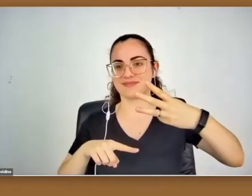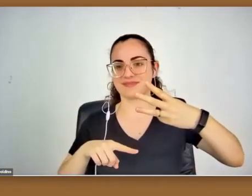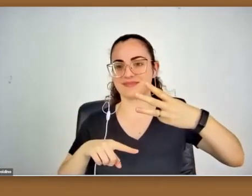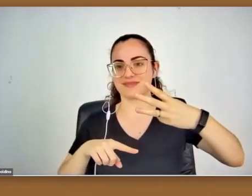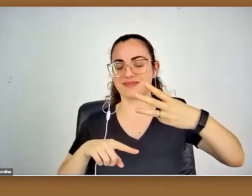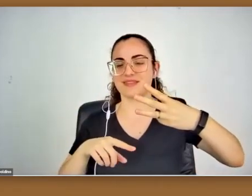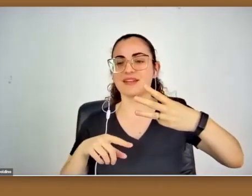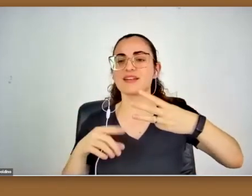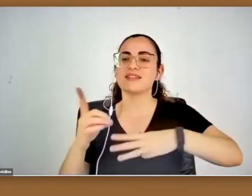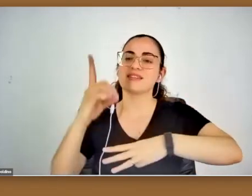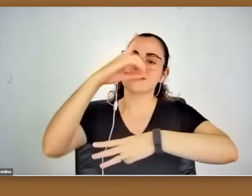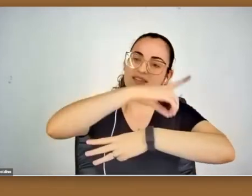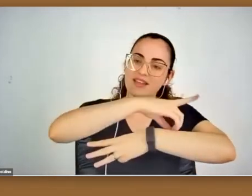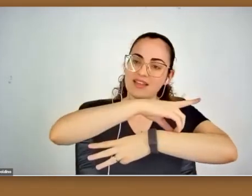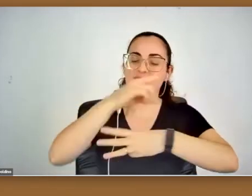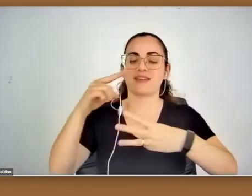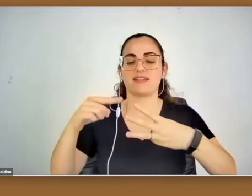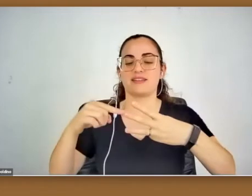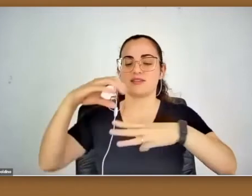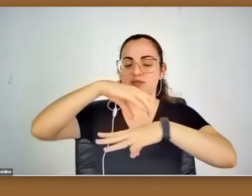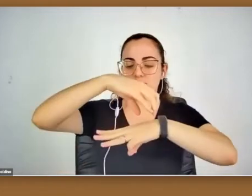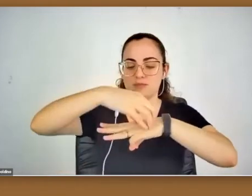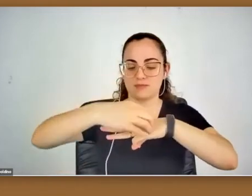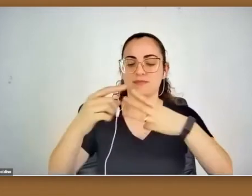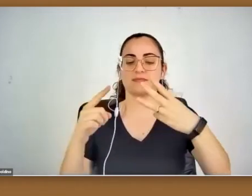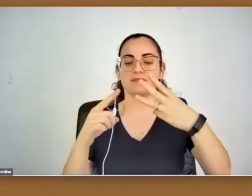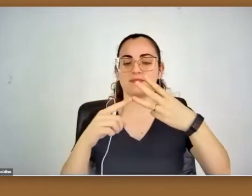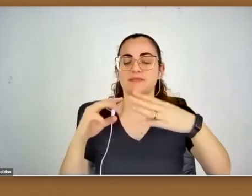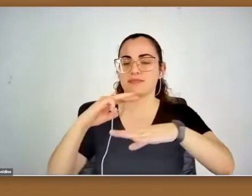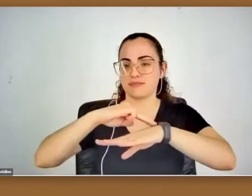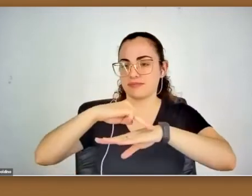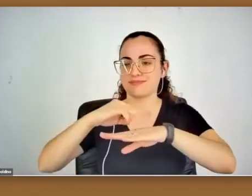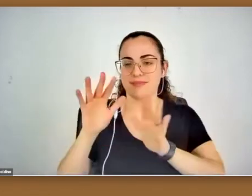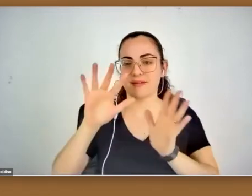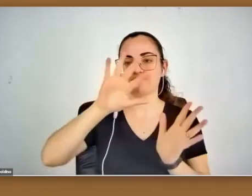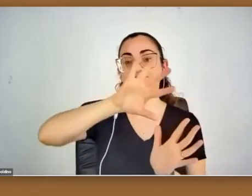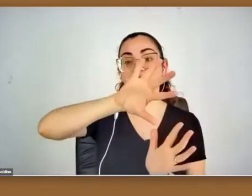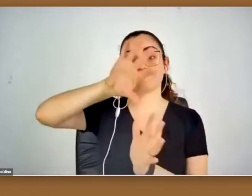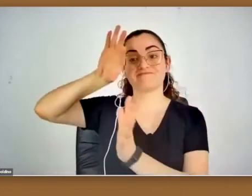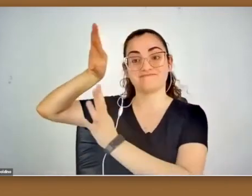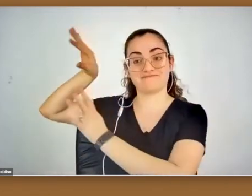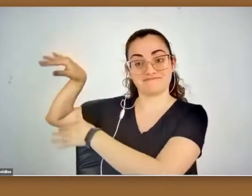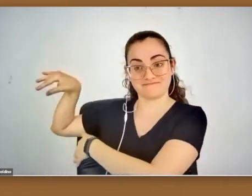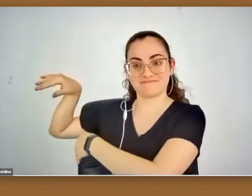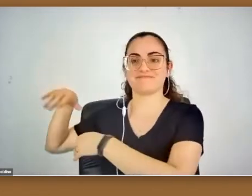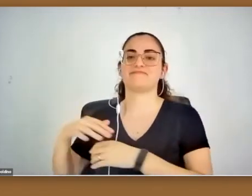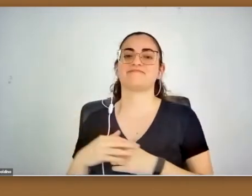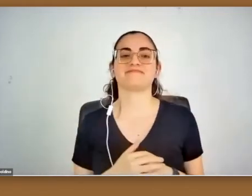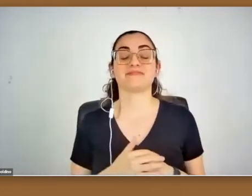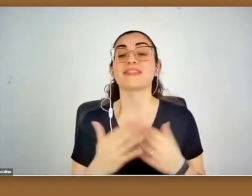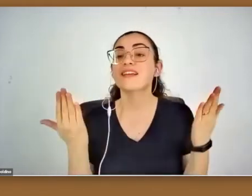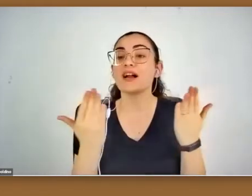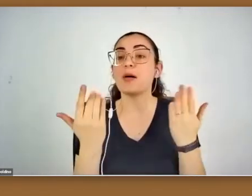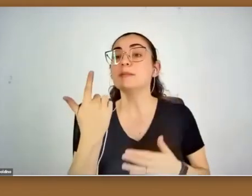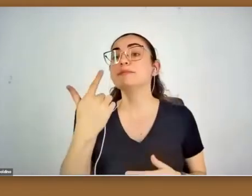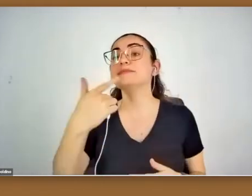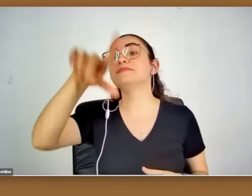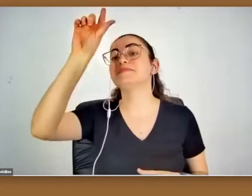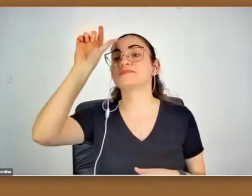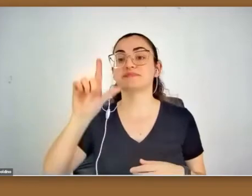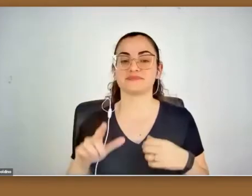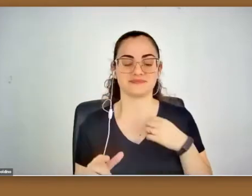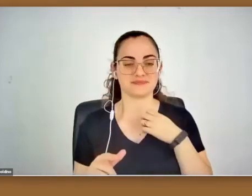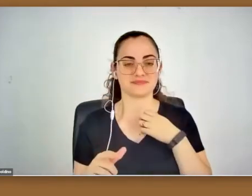doenças aí que eu enfatizei mais, que são problemas importantes no Brasil. E vou falar de uma outra, que ela pode